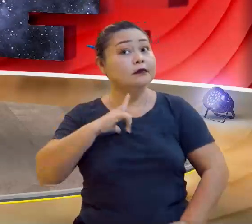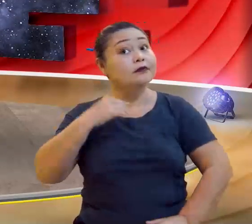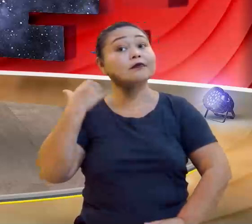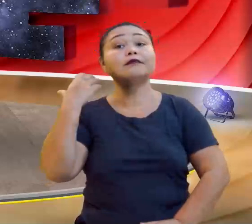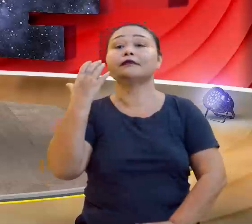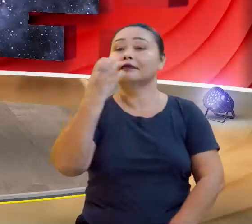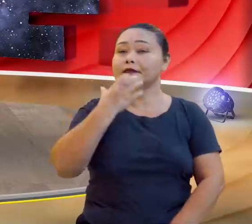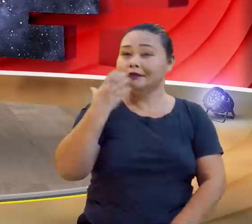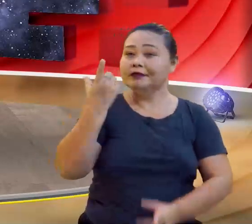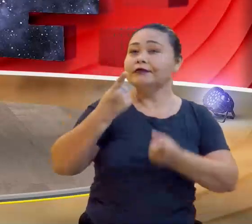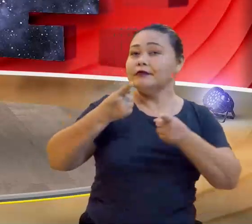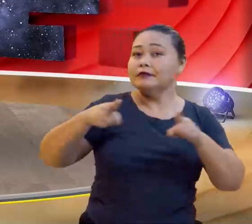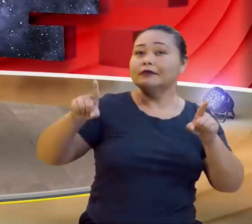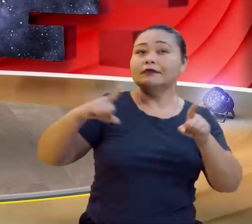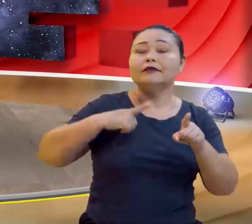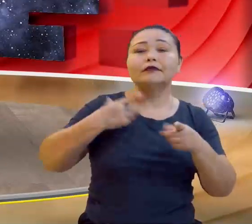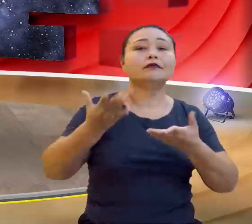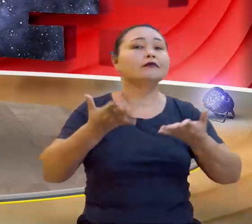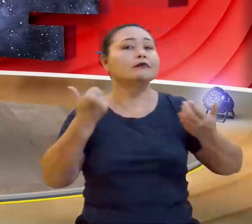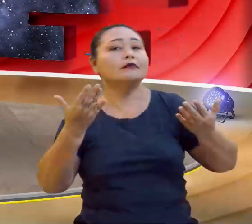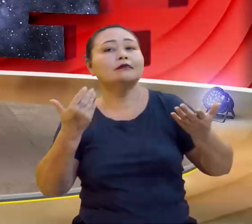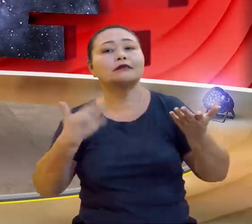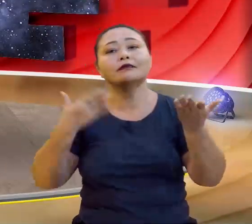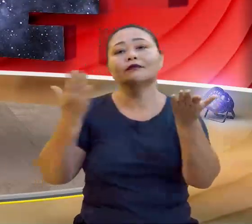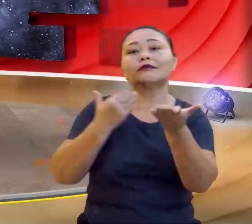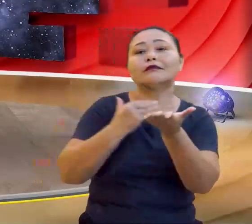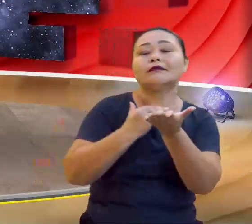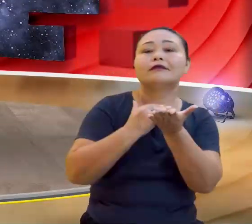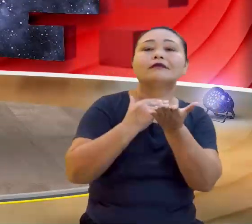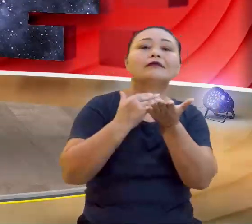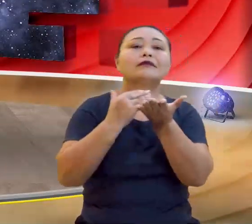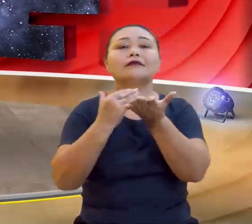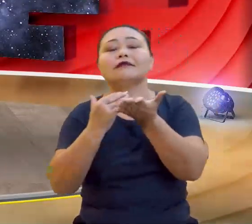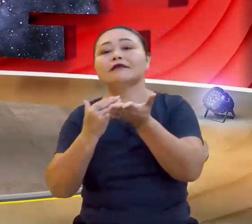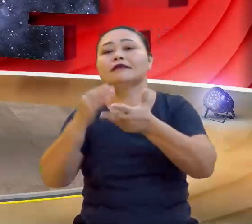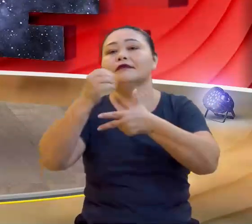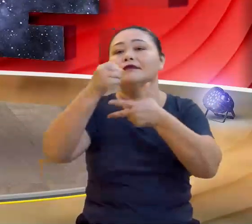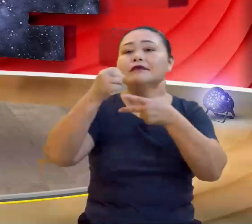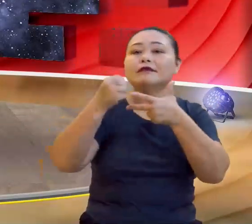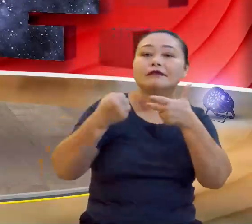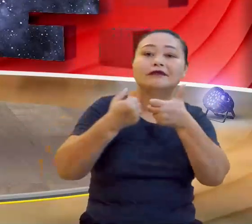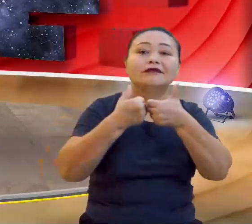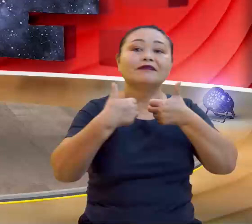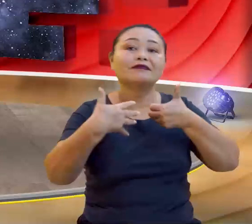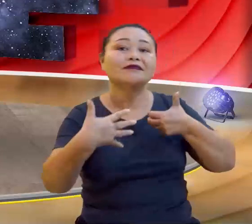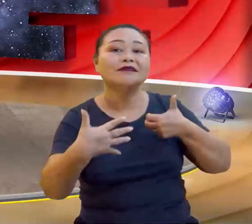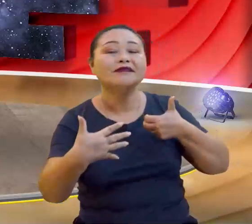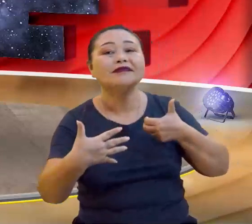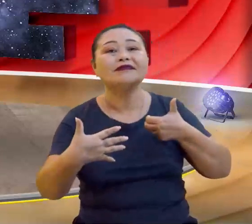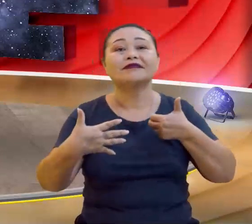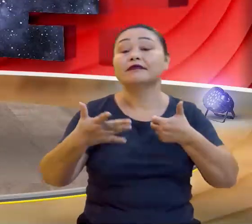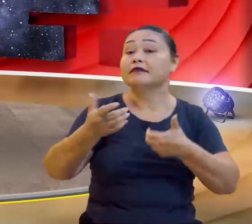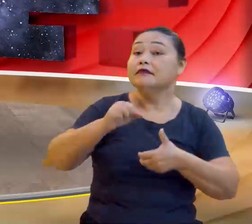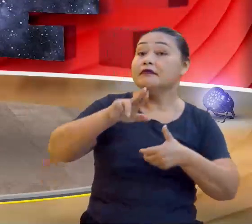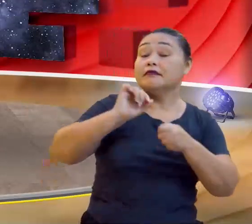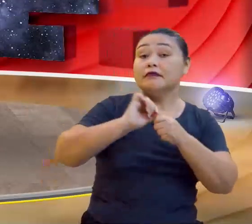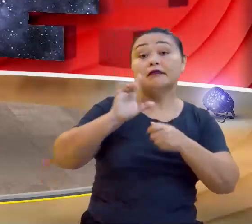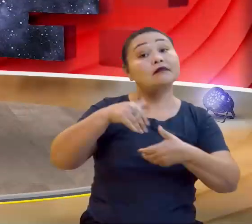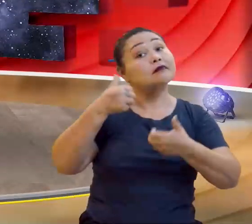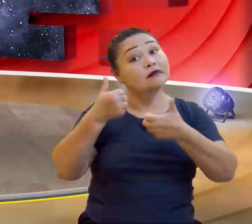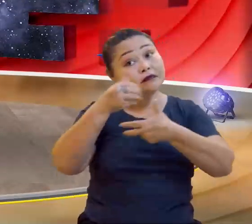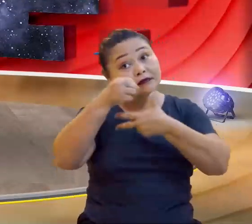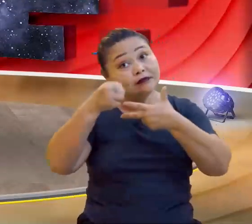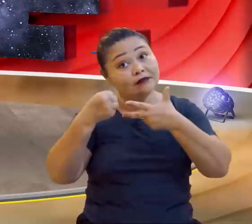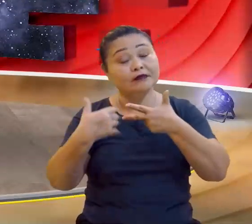né? Temos uma musiquinha, ó. Vem que vai começar o Super Enem ativar. E claro, vamos ativar então